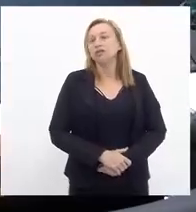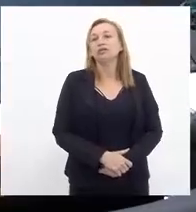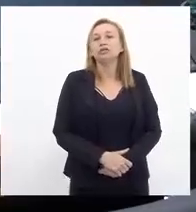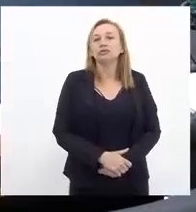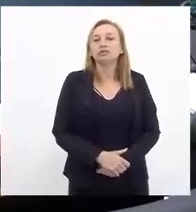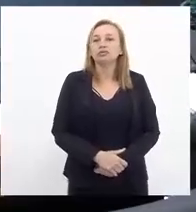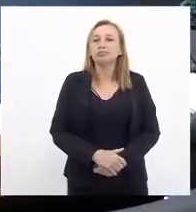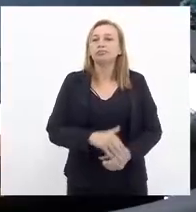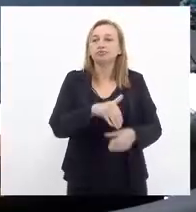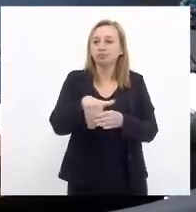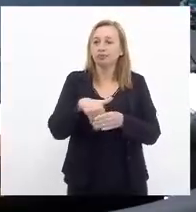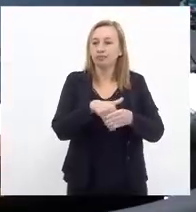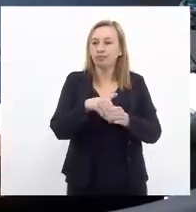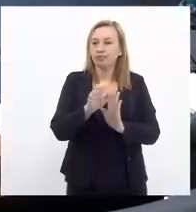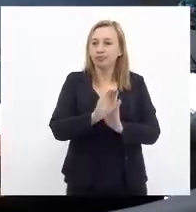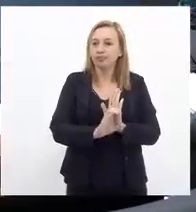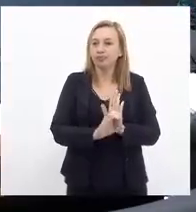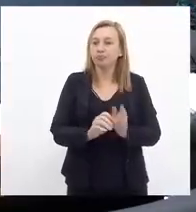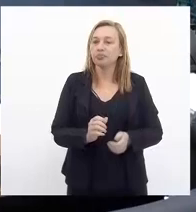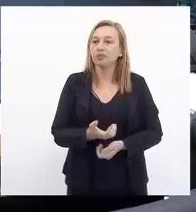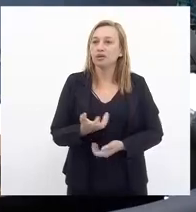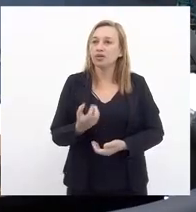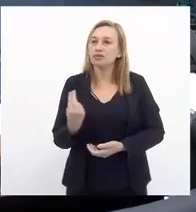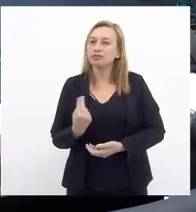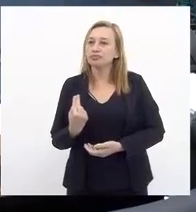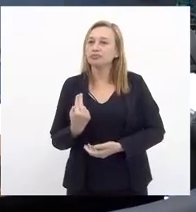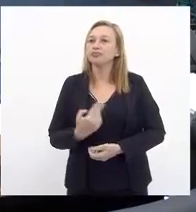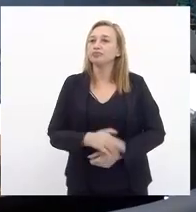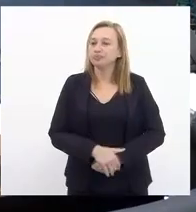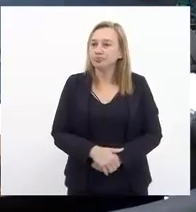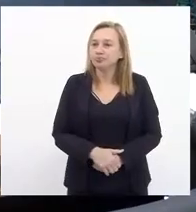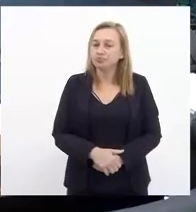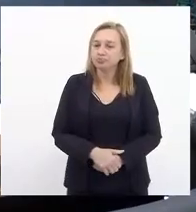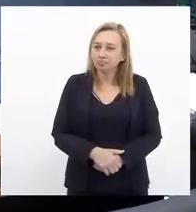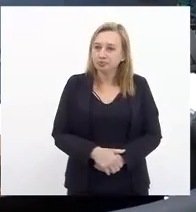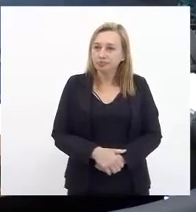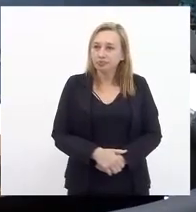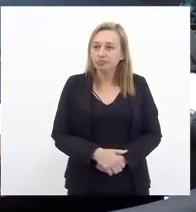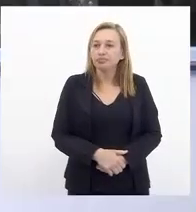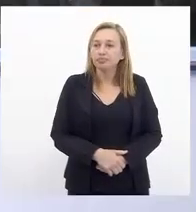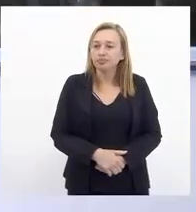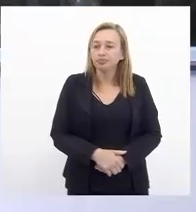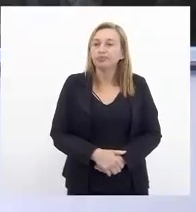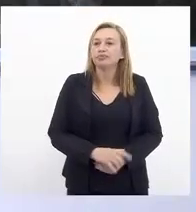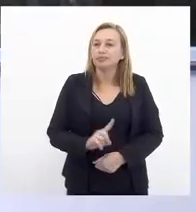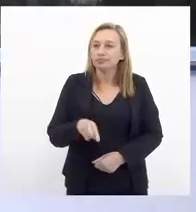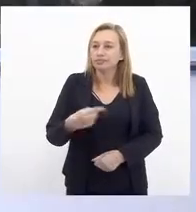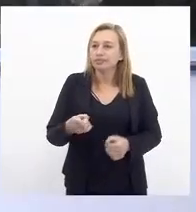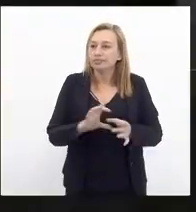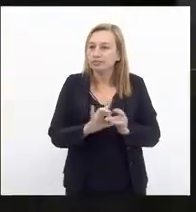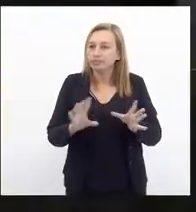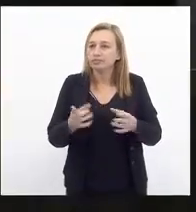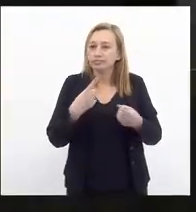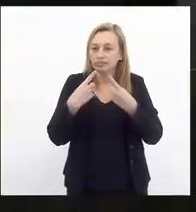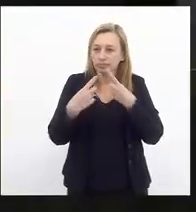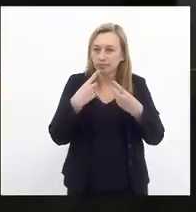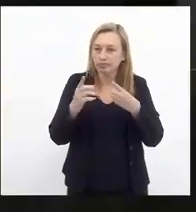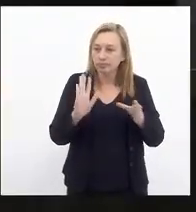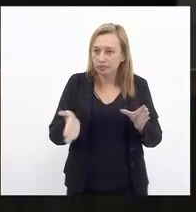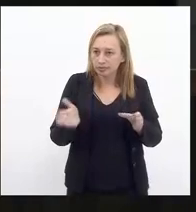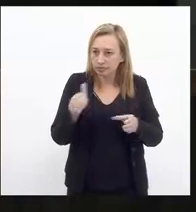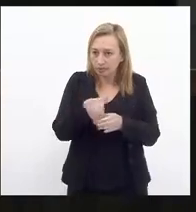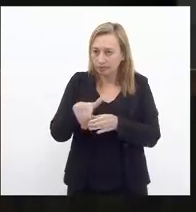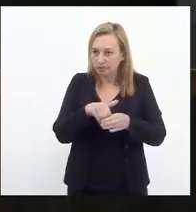vamos votar em mesmo só queria aqui sua me inscrever na paz do Senhor depois eu Tiago a discussão mas já abri a